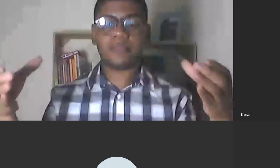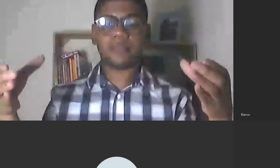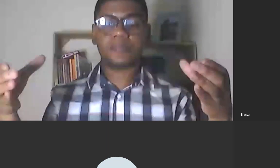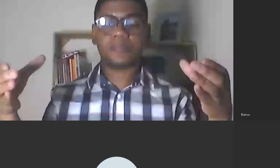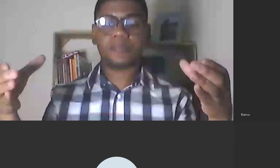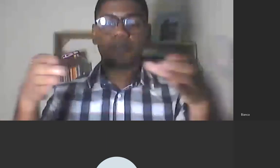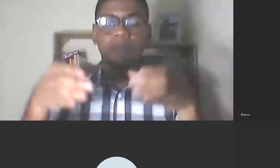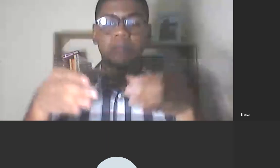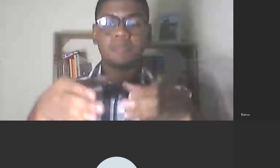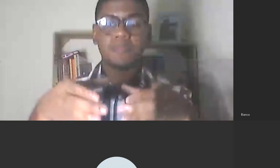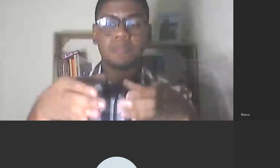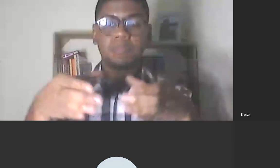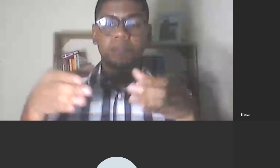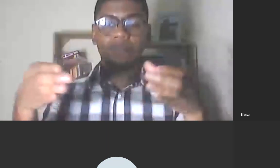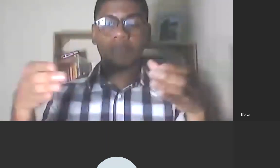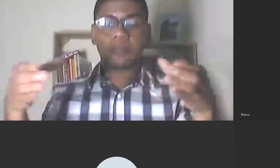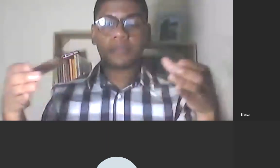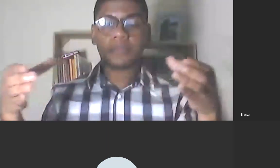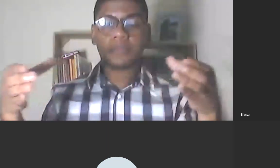Aumentar.